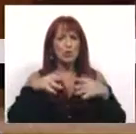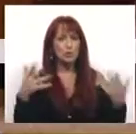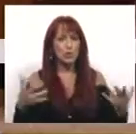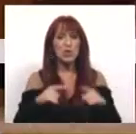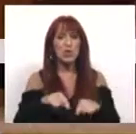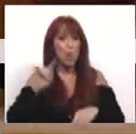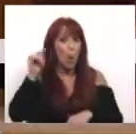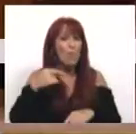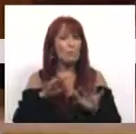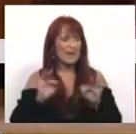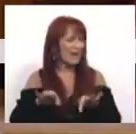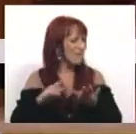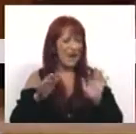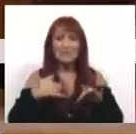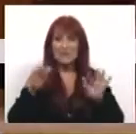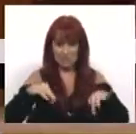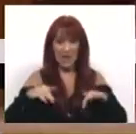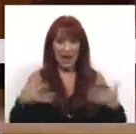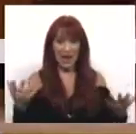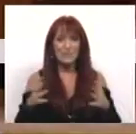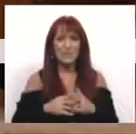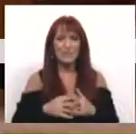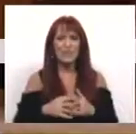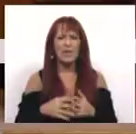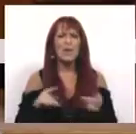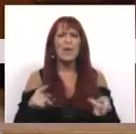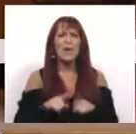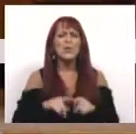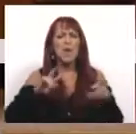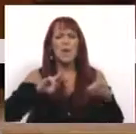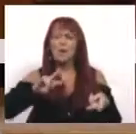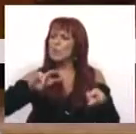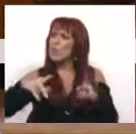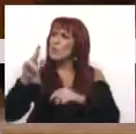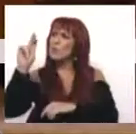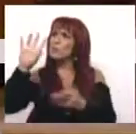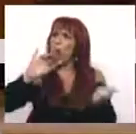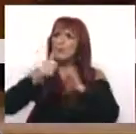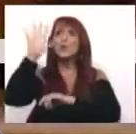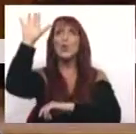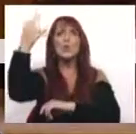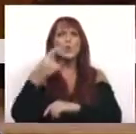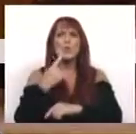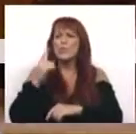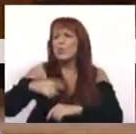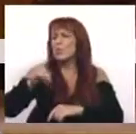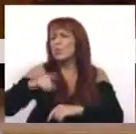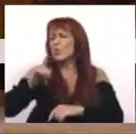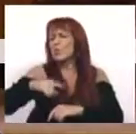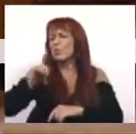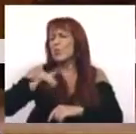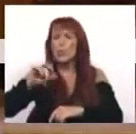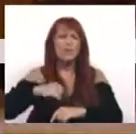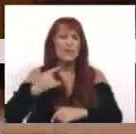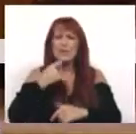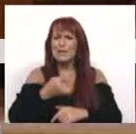deputados, mesmo para terminar, o fenómeno das alterações climáticas, como tantas e tantas vezes os